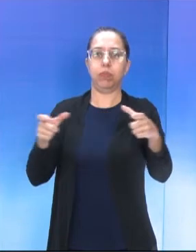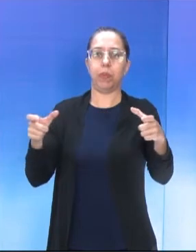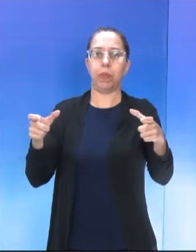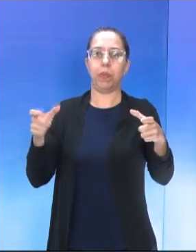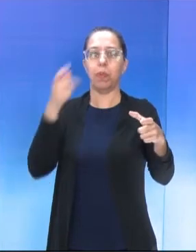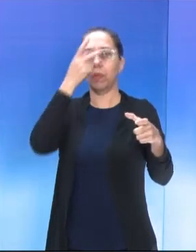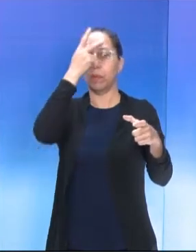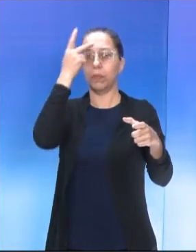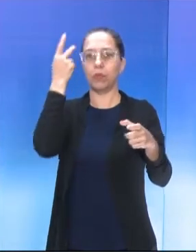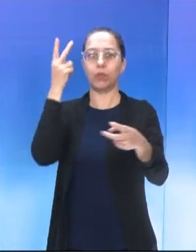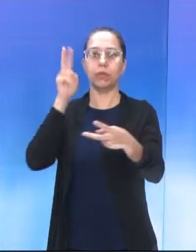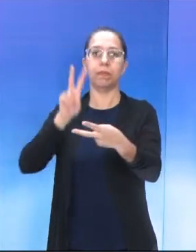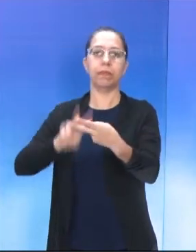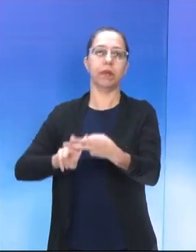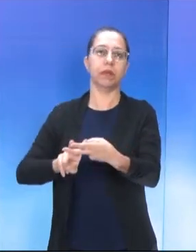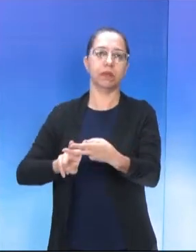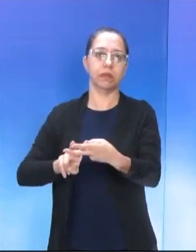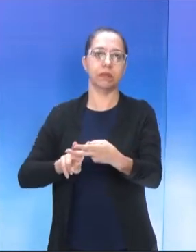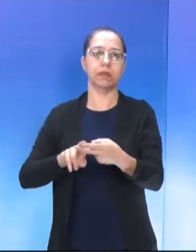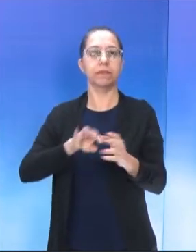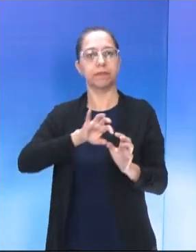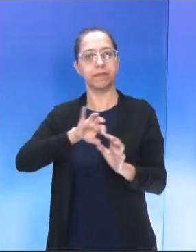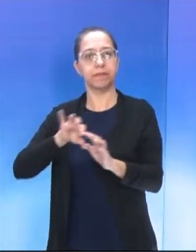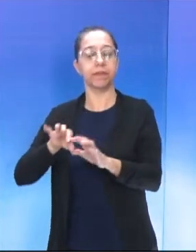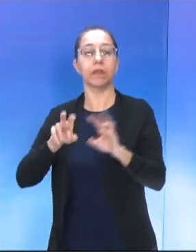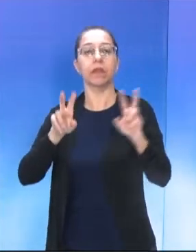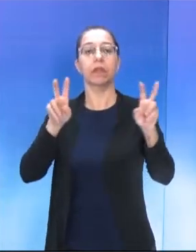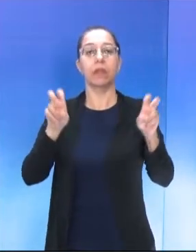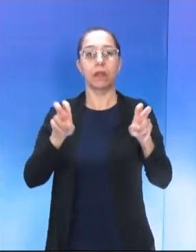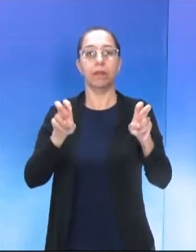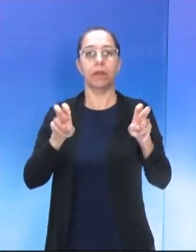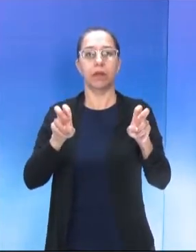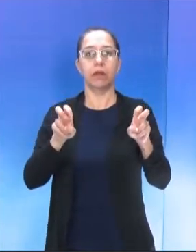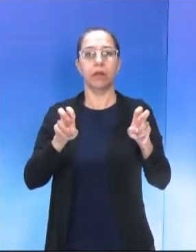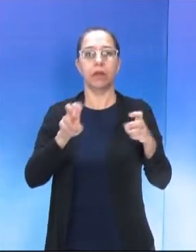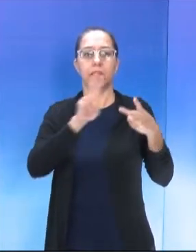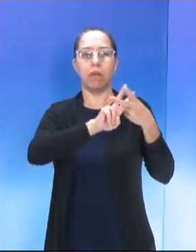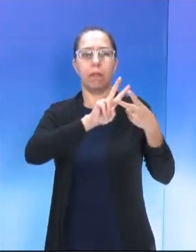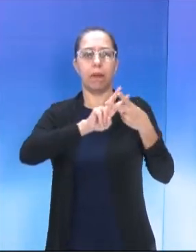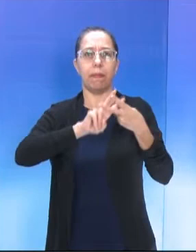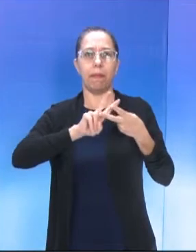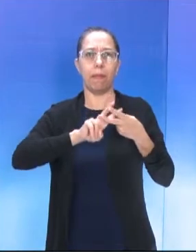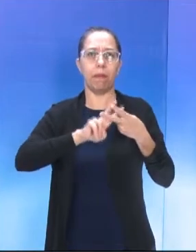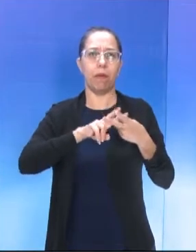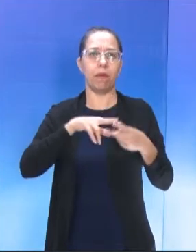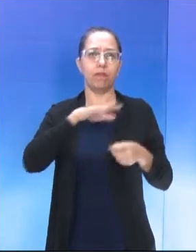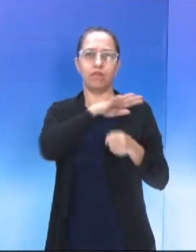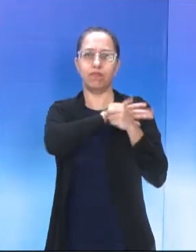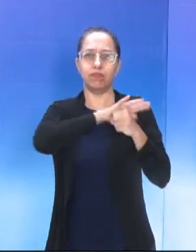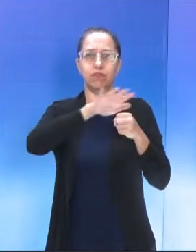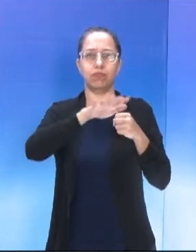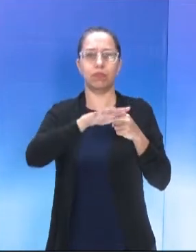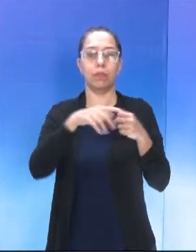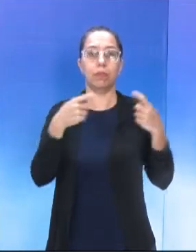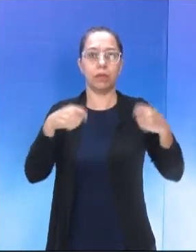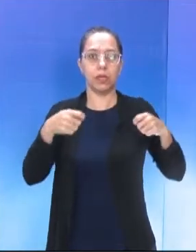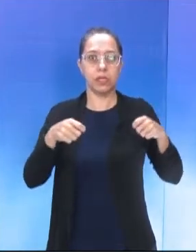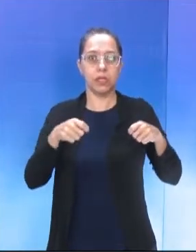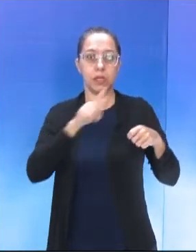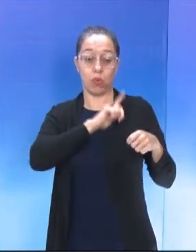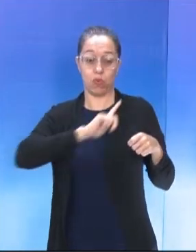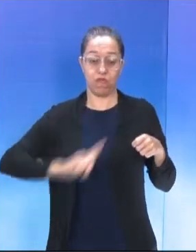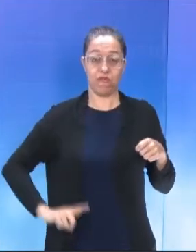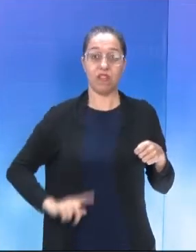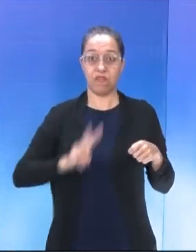você pensa? Se o tema for segurança pública e os presídios que estão lotados, é preciso, só o governo vai